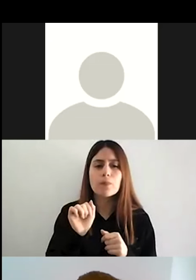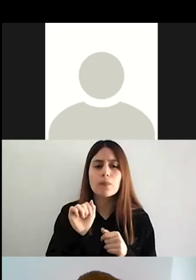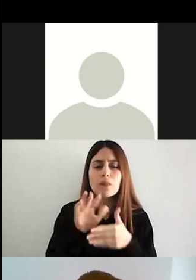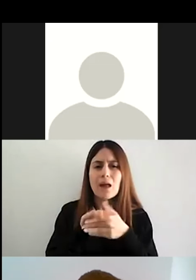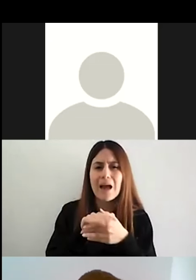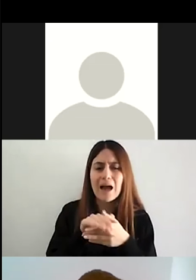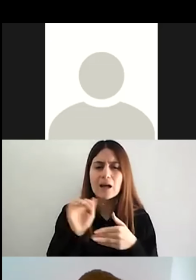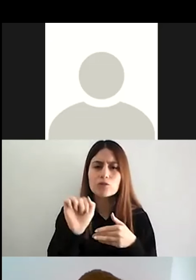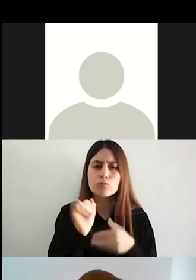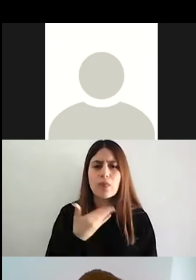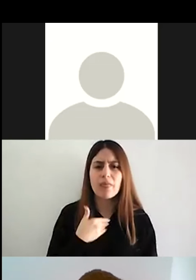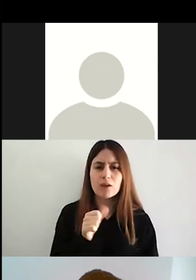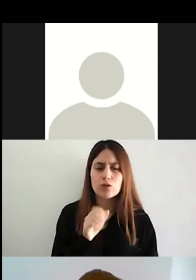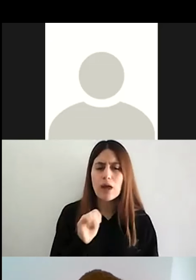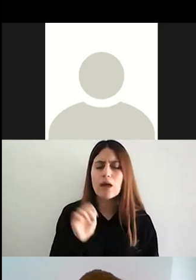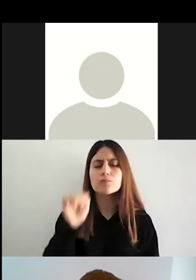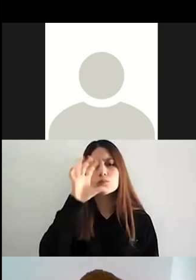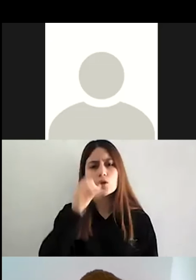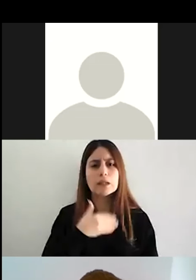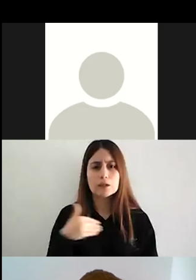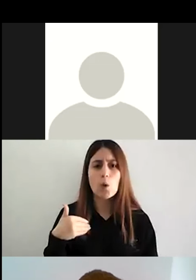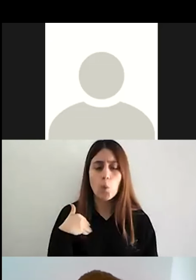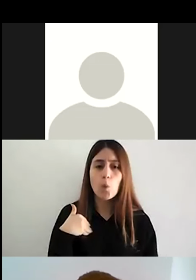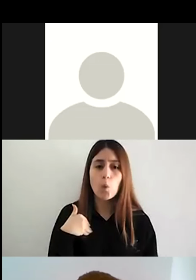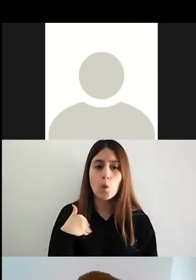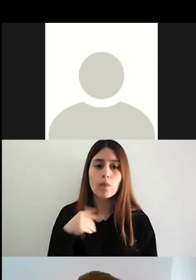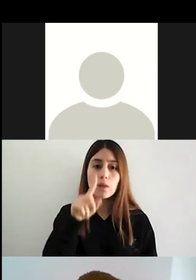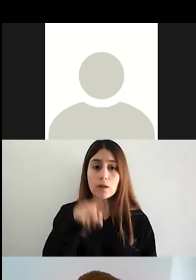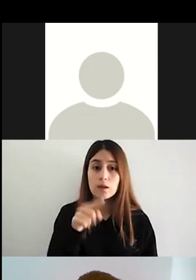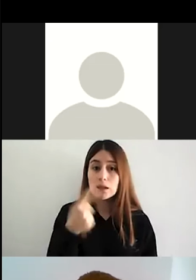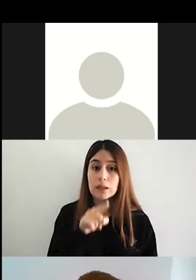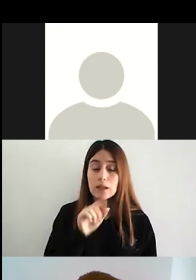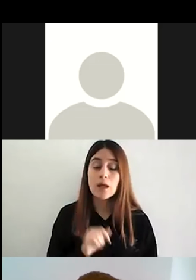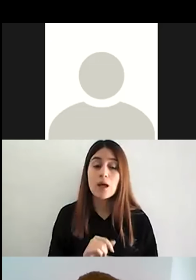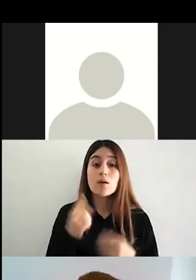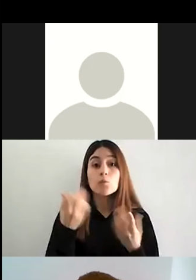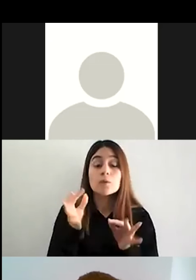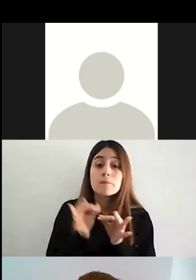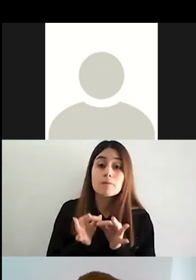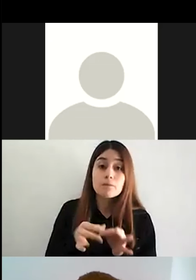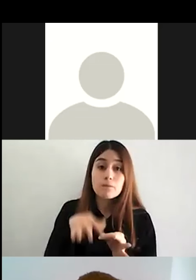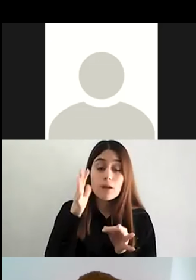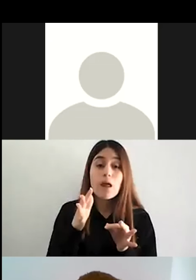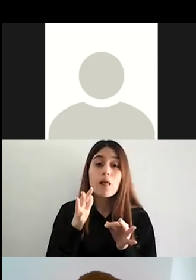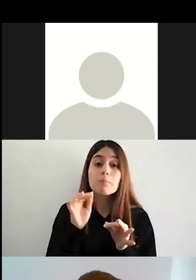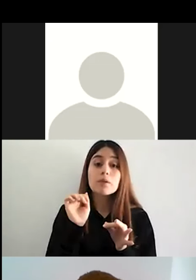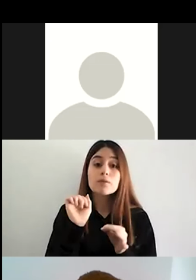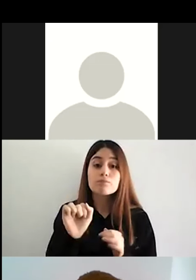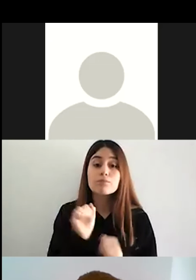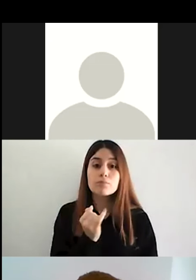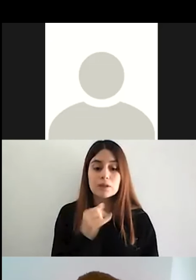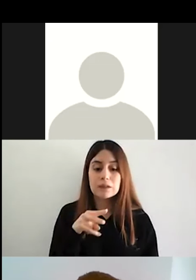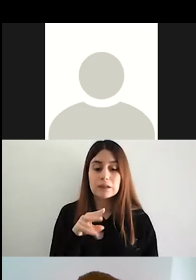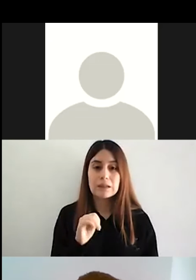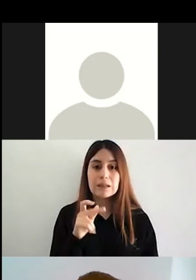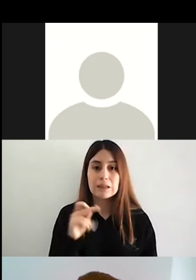da DGS e do Ministério da Saúde. Estas eram os que existiam. Finalmente, foi, através uma estreita colaboração com a DGS,